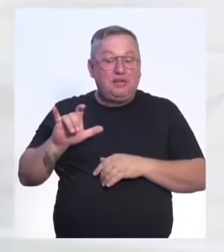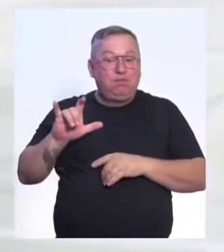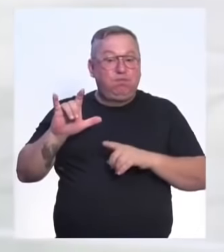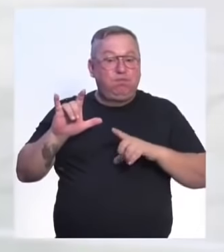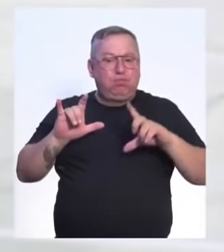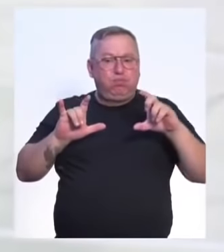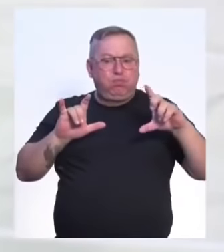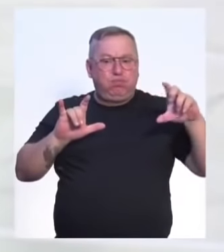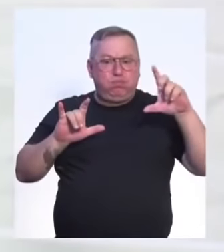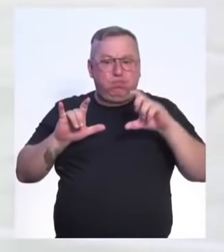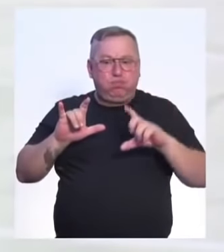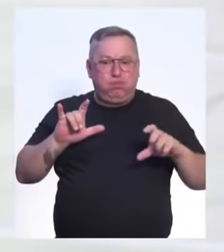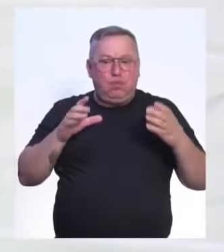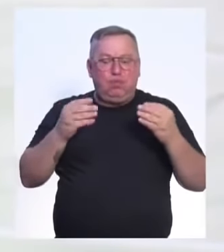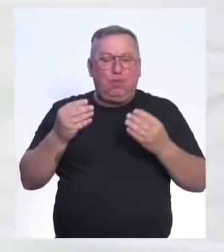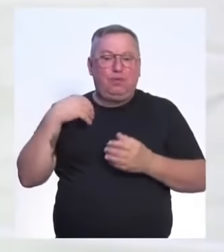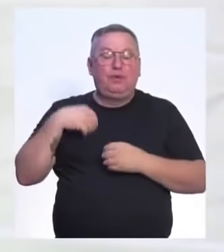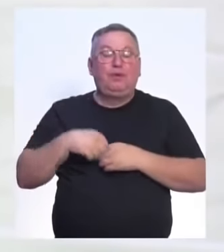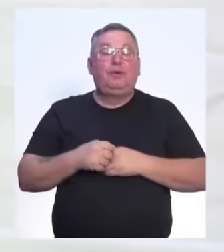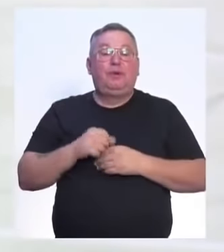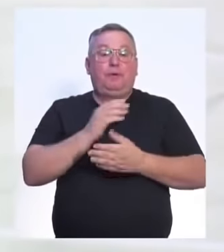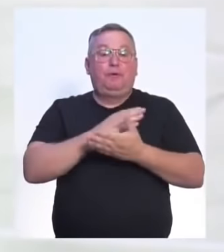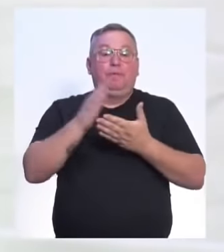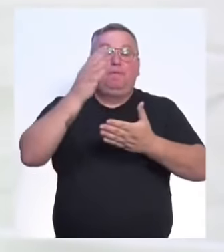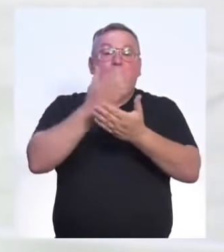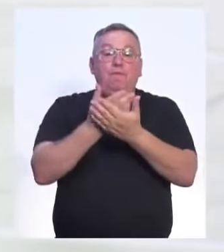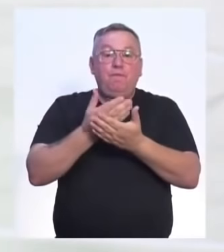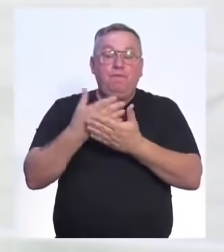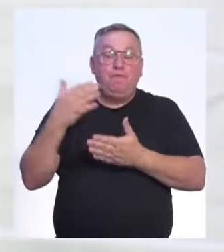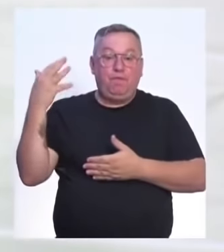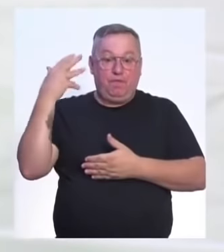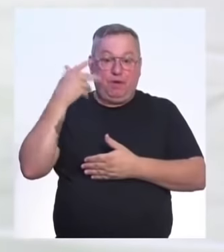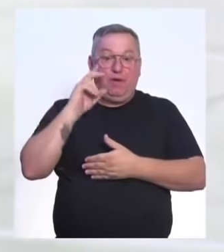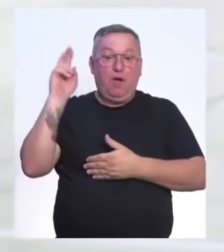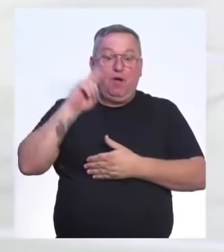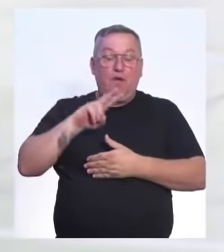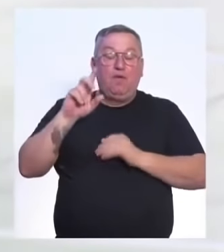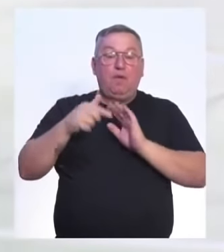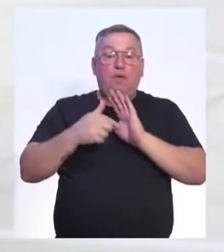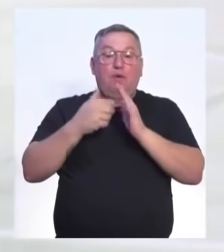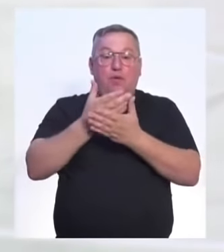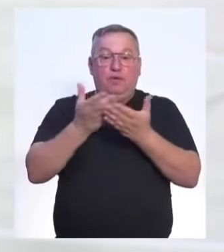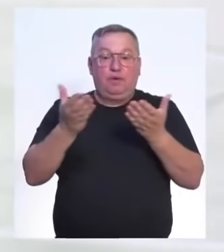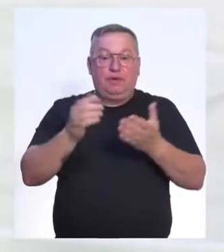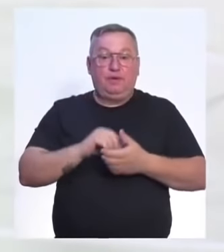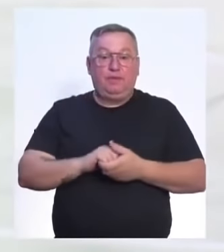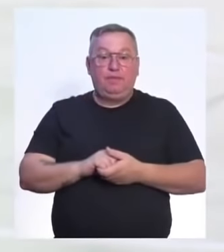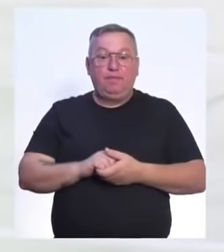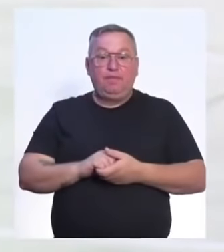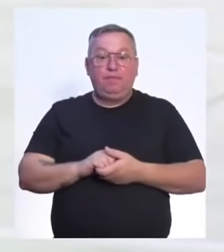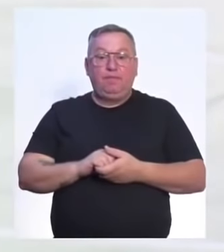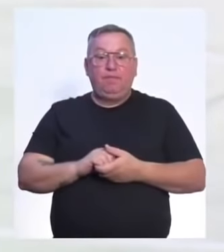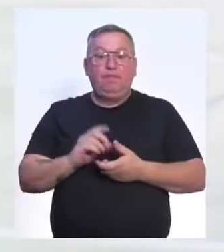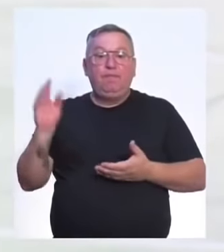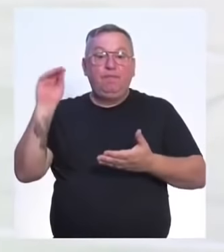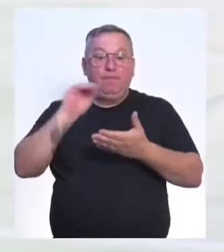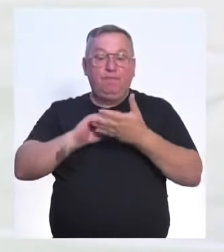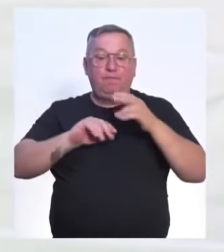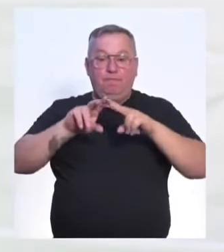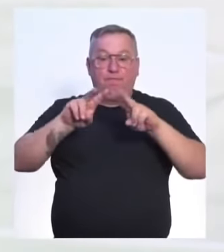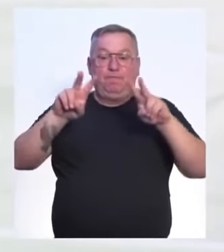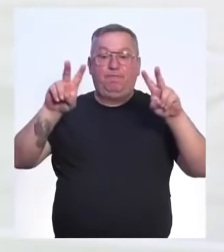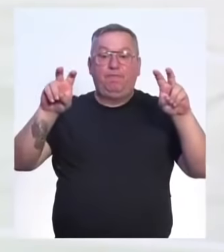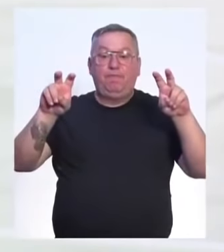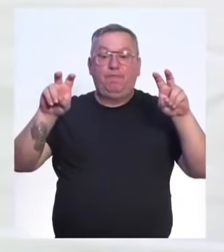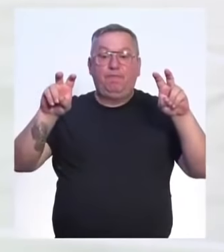trabalhando bastante. Vamos começar a aula, tá? Beleza? Bora. Olha lá o que vai aparecer para vocês. Nosso diretor vai colocar o tema, né?